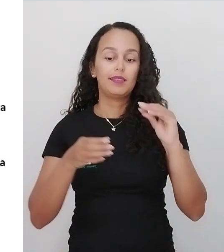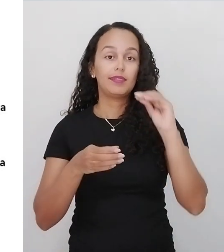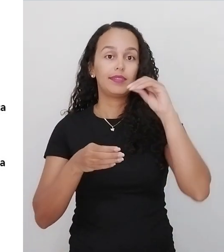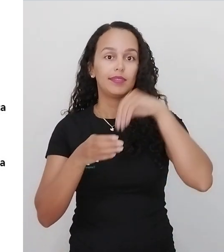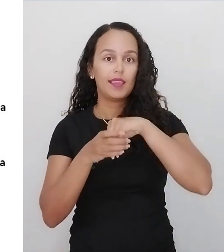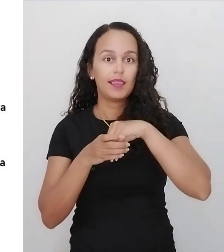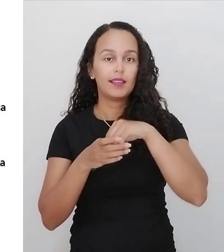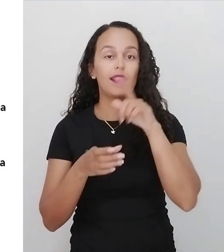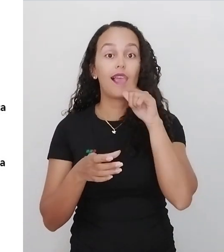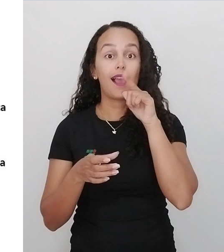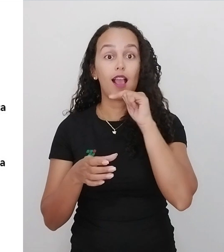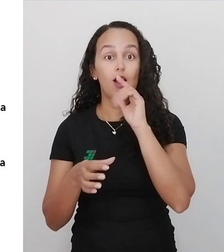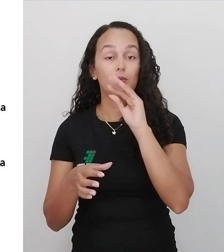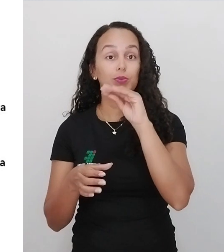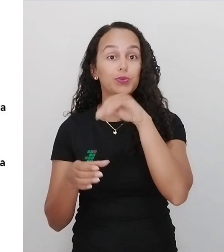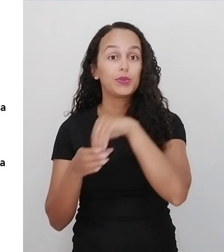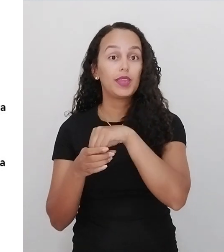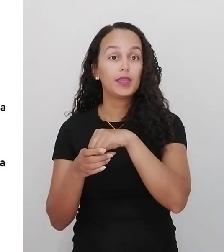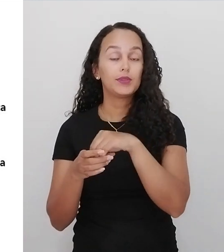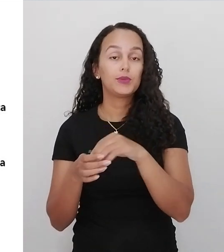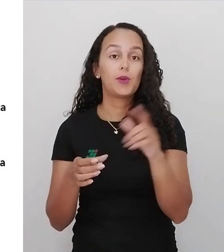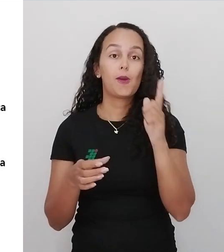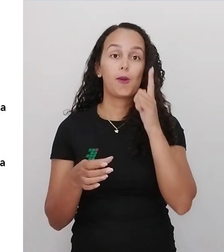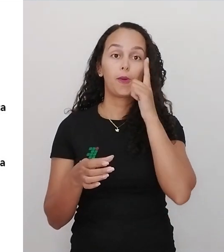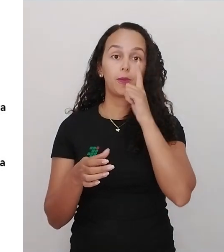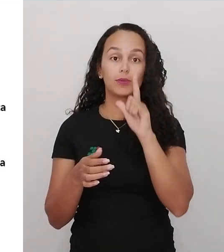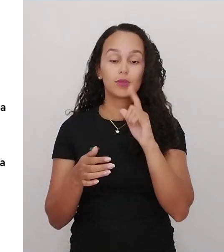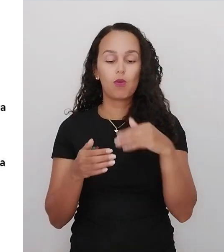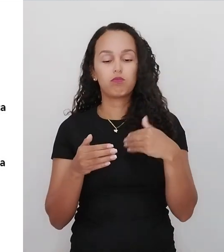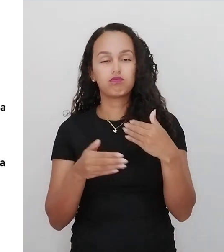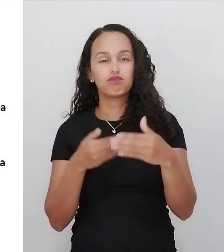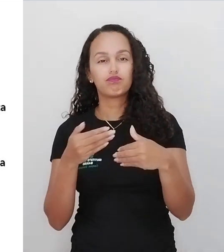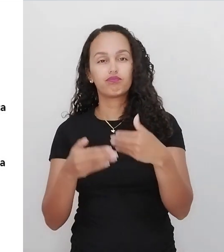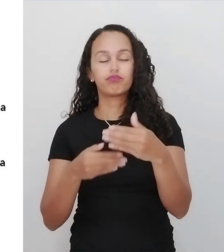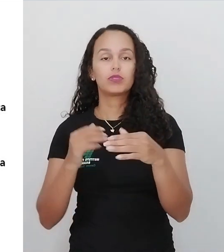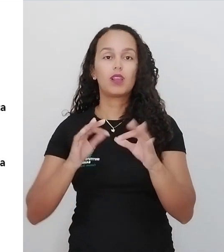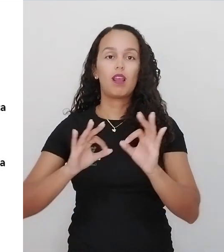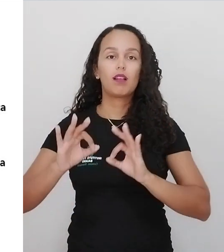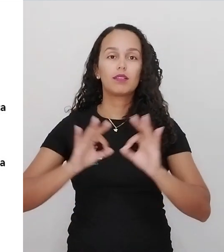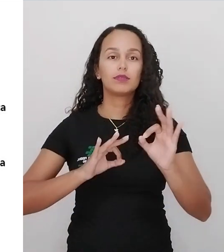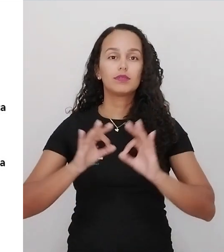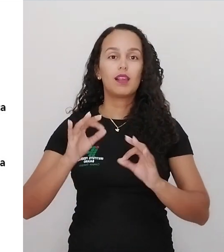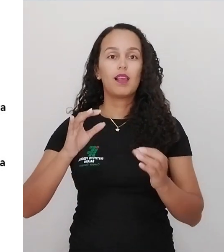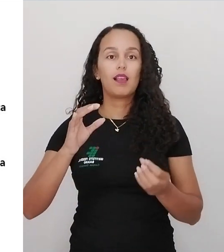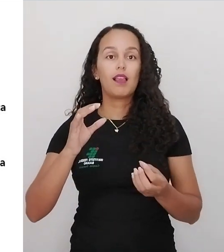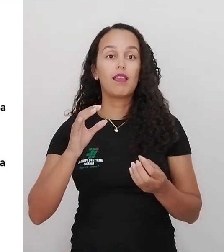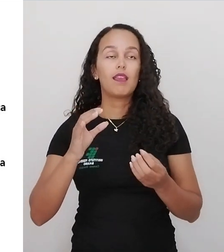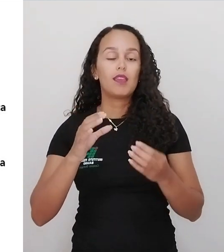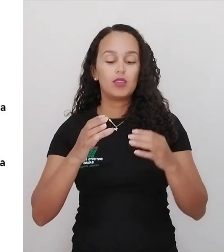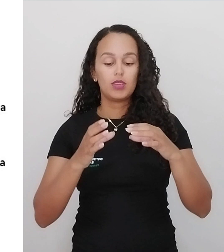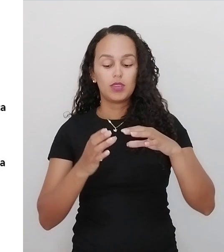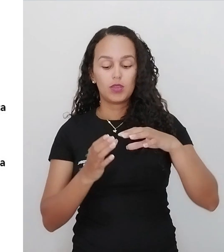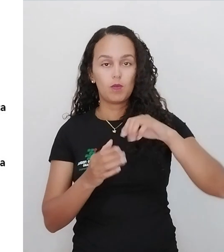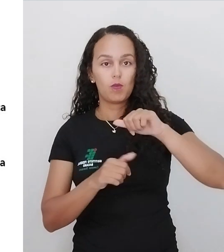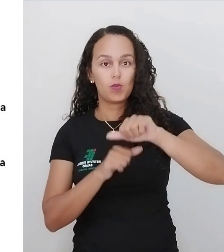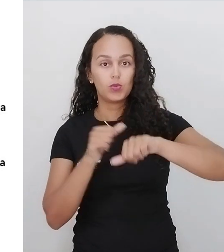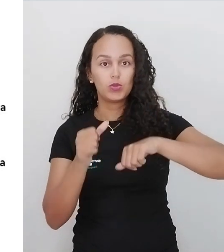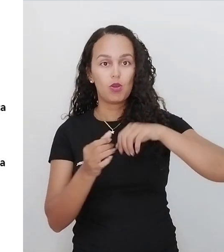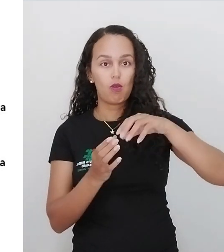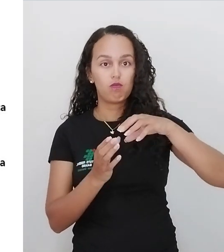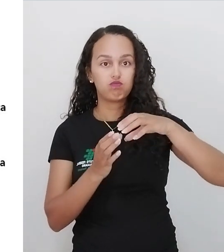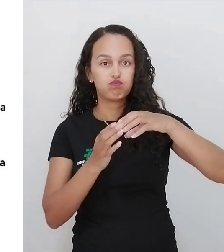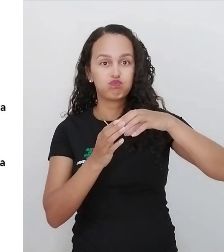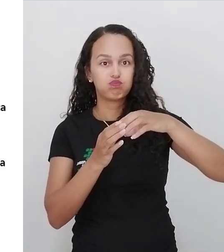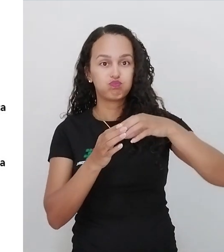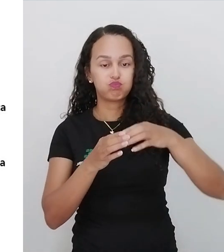aquele formato arredondado que a gente costuma ver, né, das células. E esse formato era